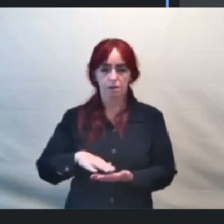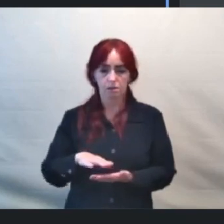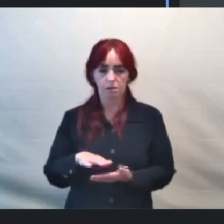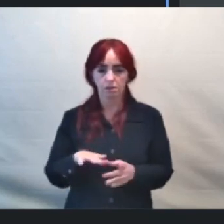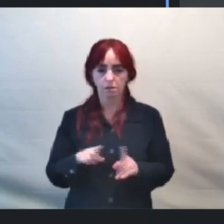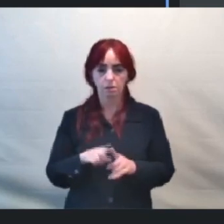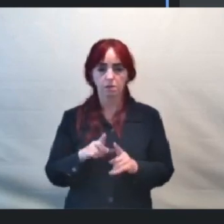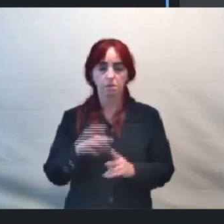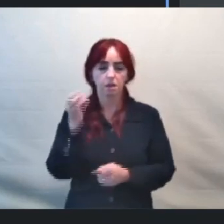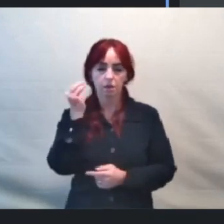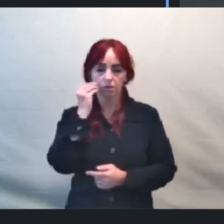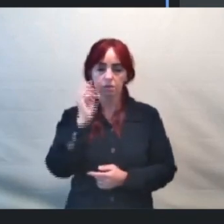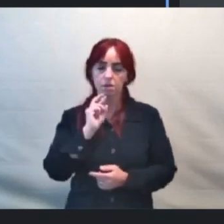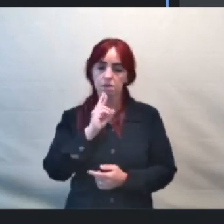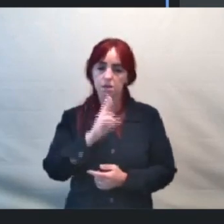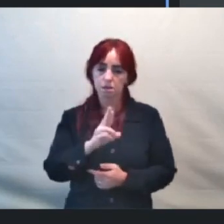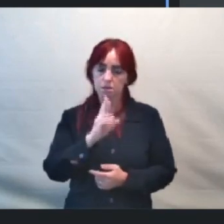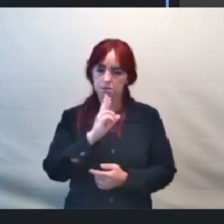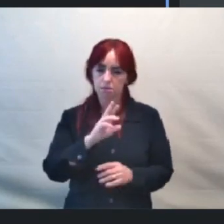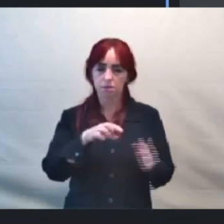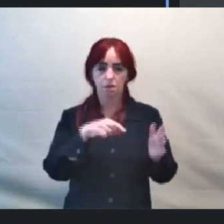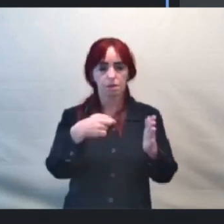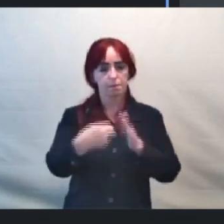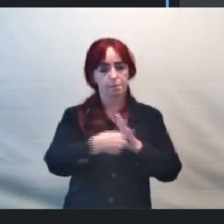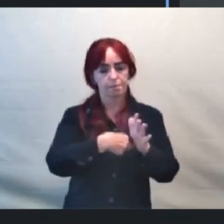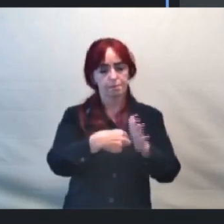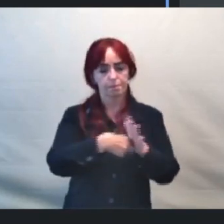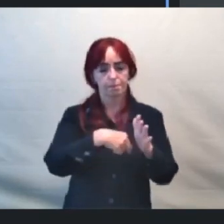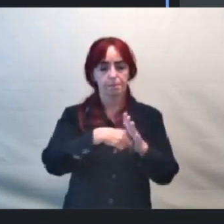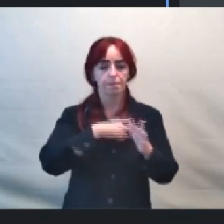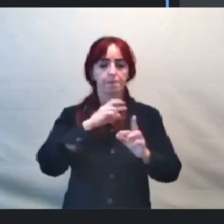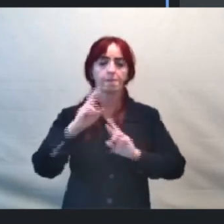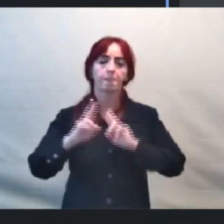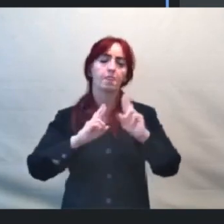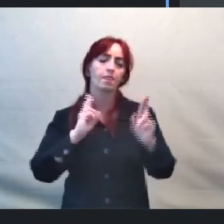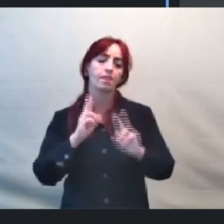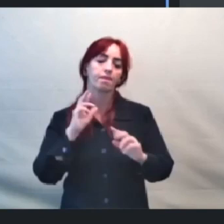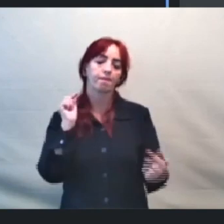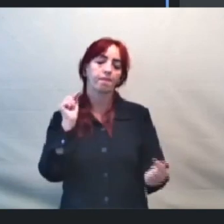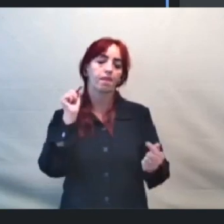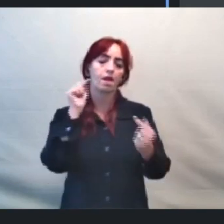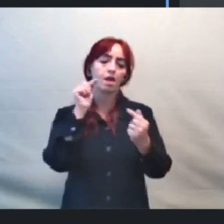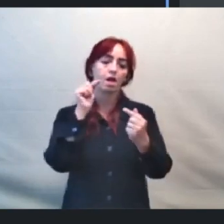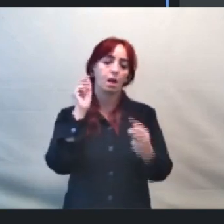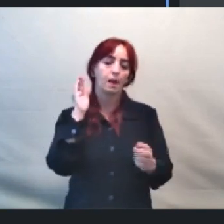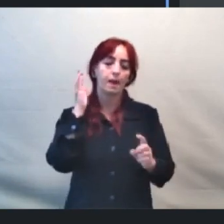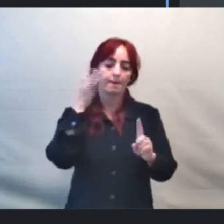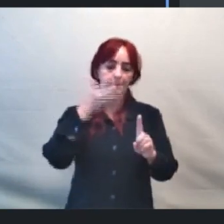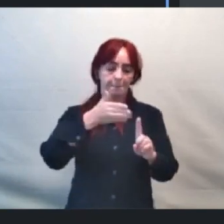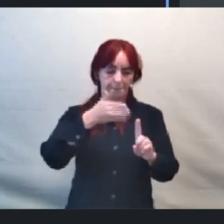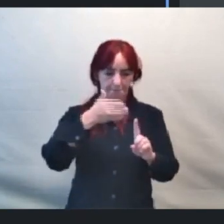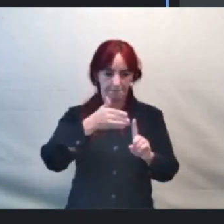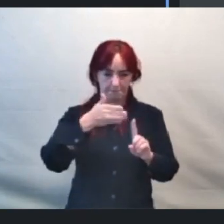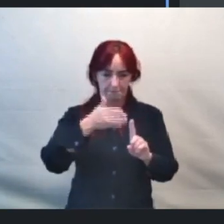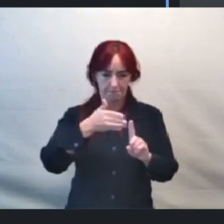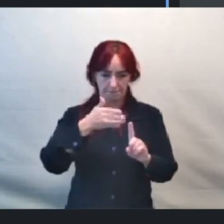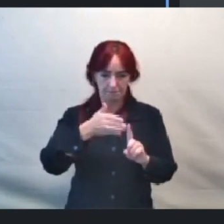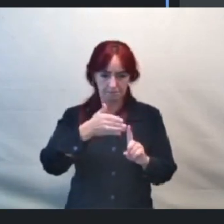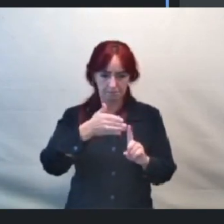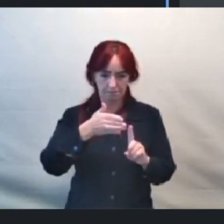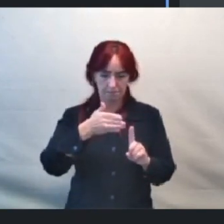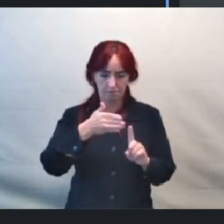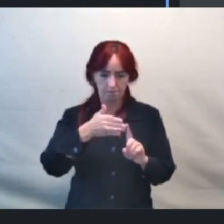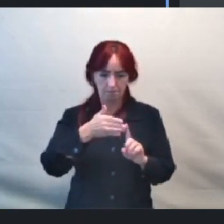responder algumas questionamentos em relação à meta de atendimento da Educação Estudantil.